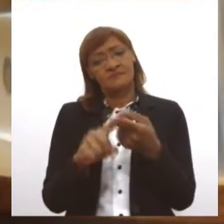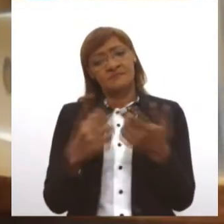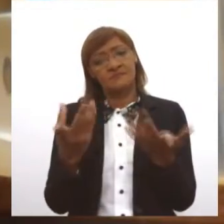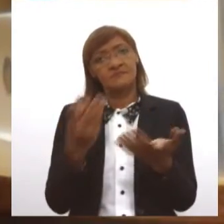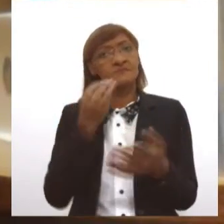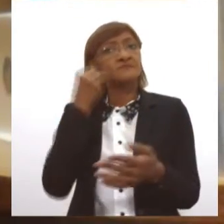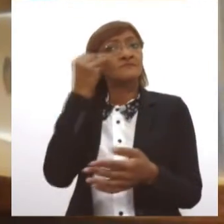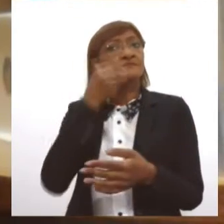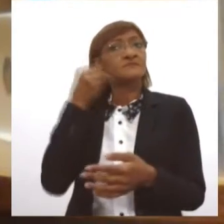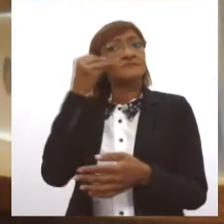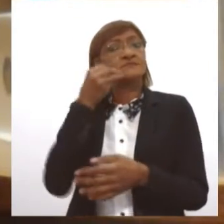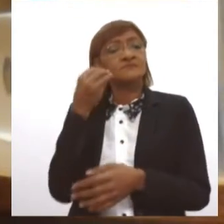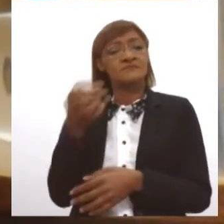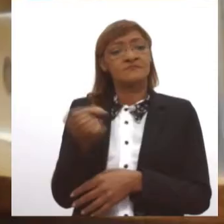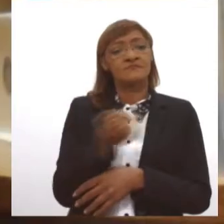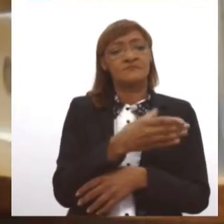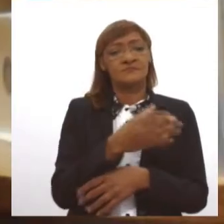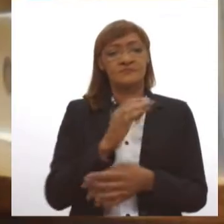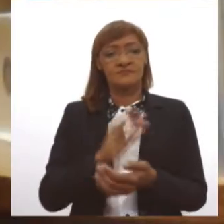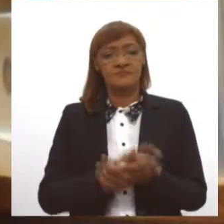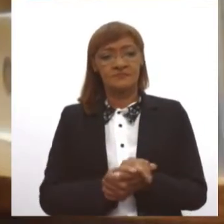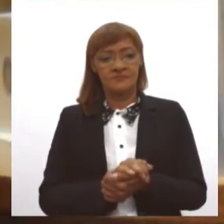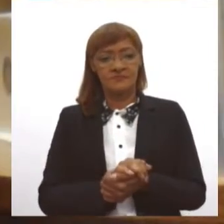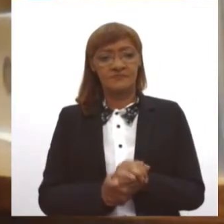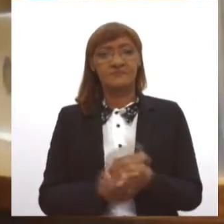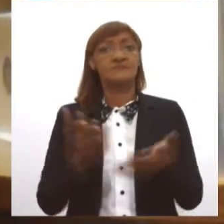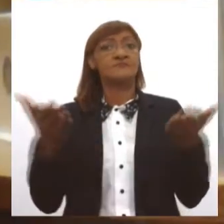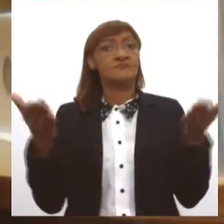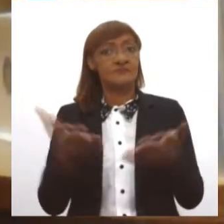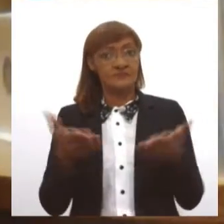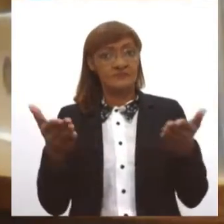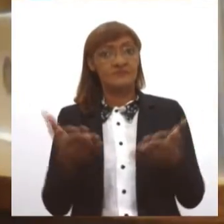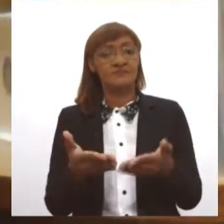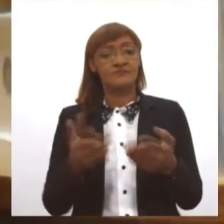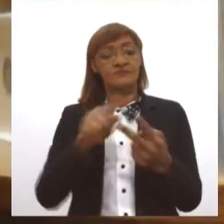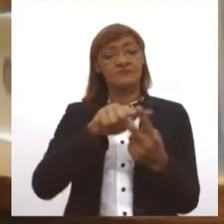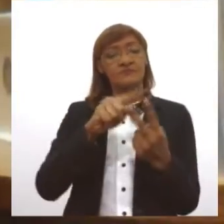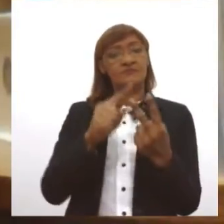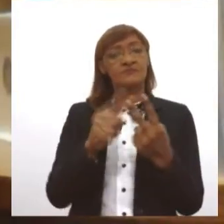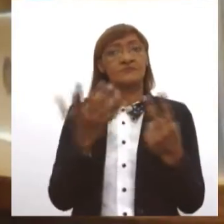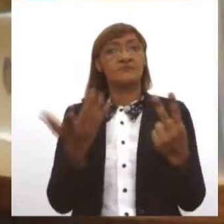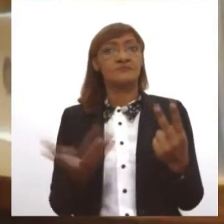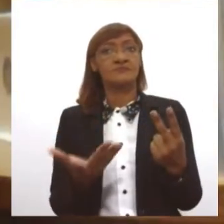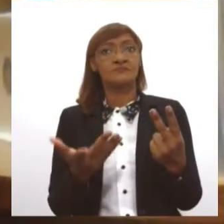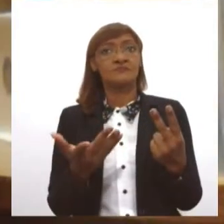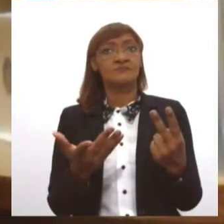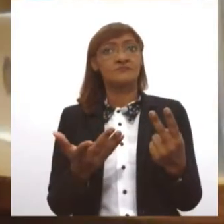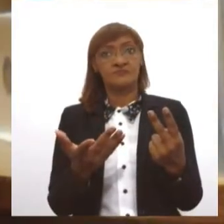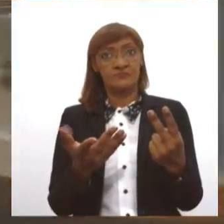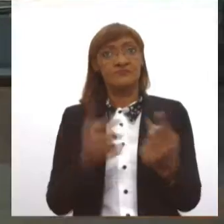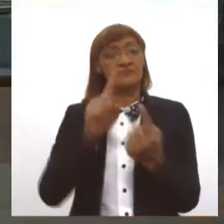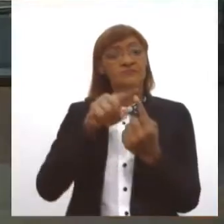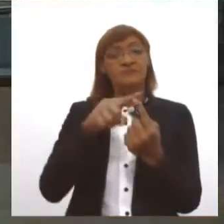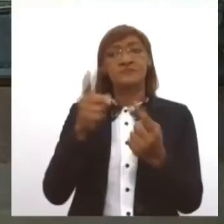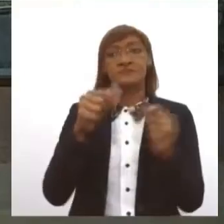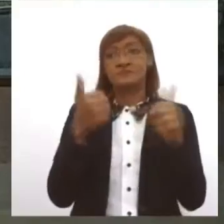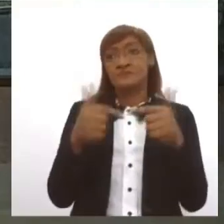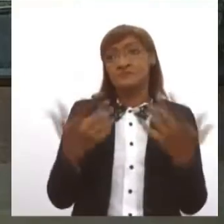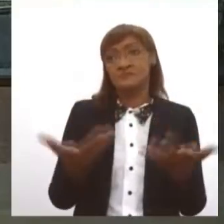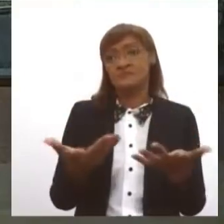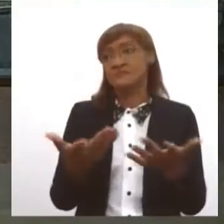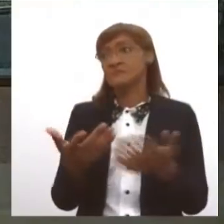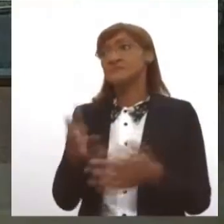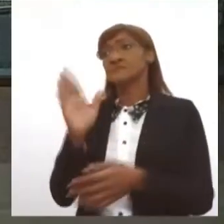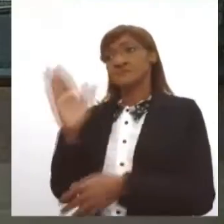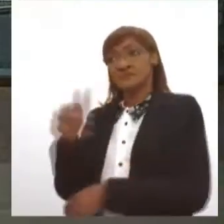aos nossos ganhos a partir daí. Hoje a gente tem essas duas formas funcionando nas escolas, né? E os alunos retornaram agora